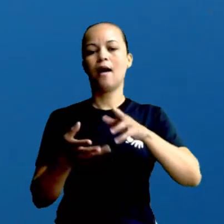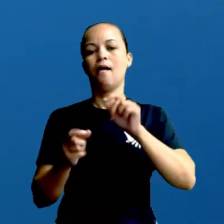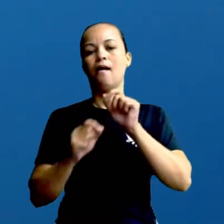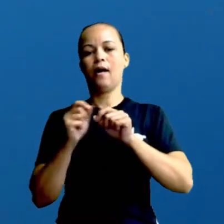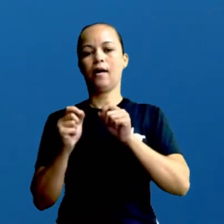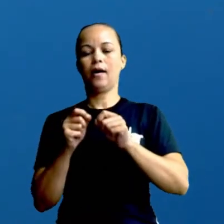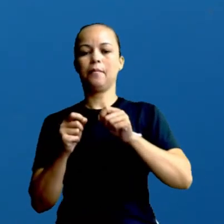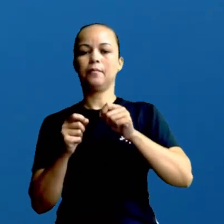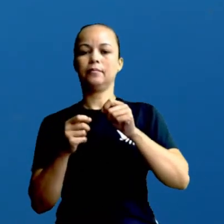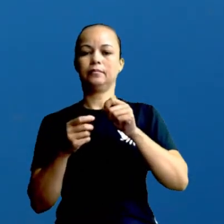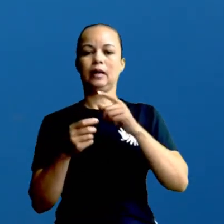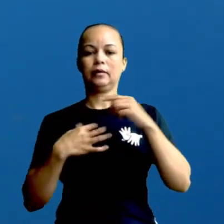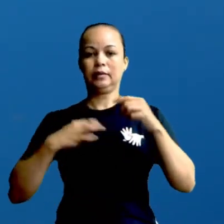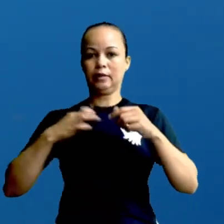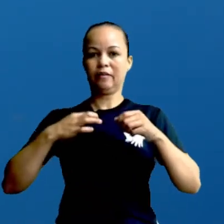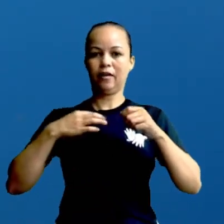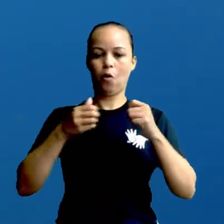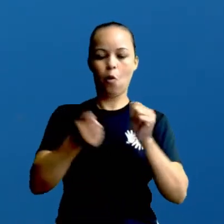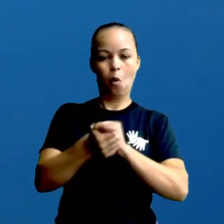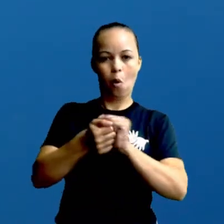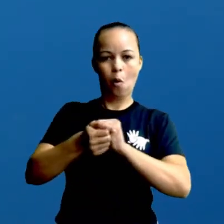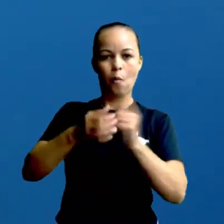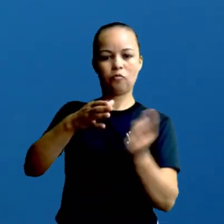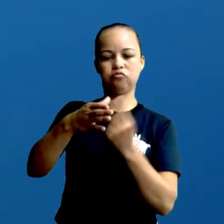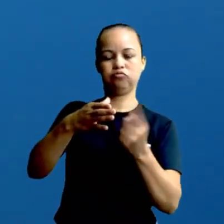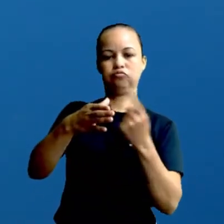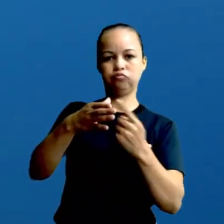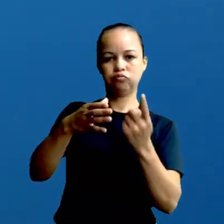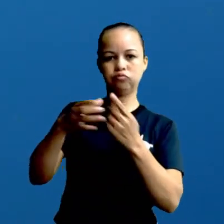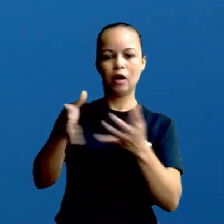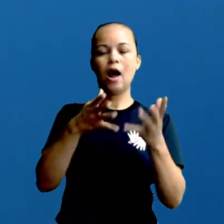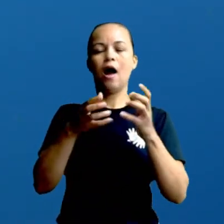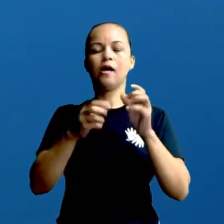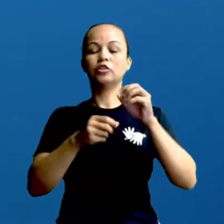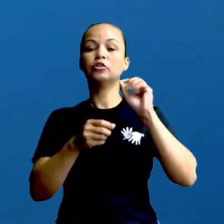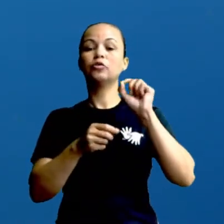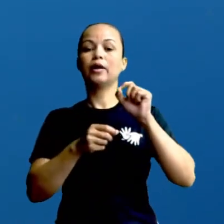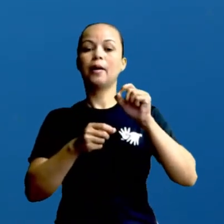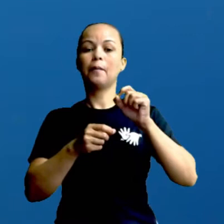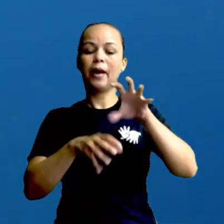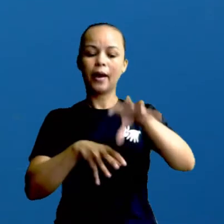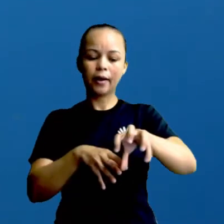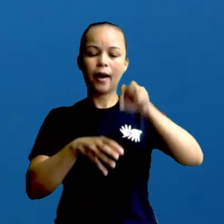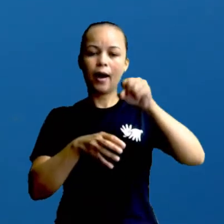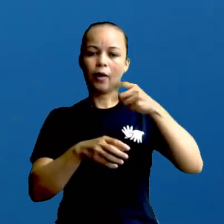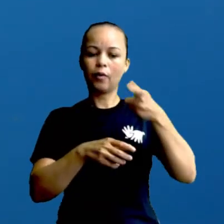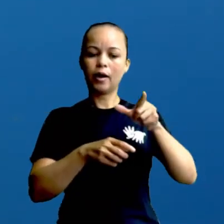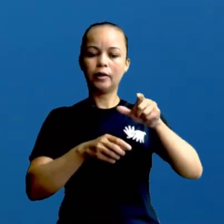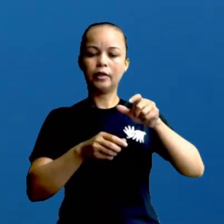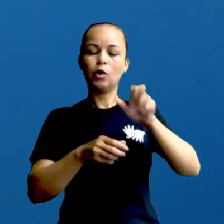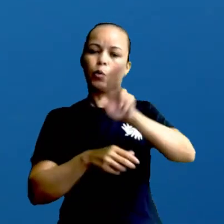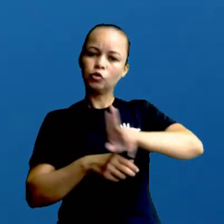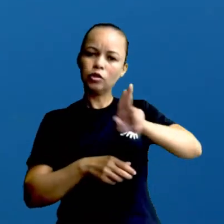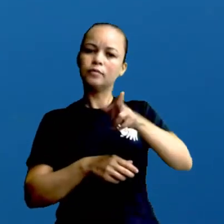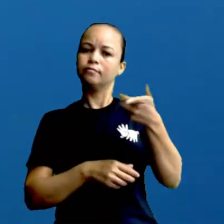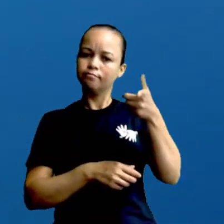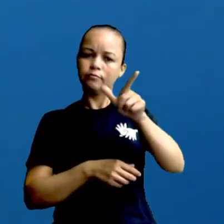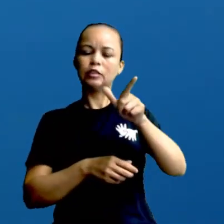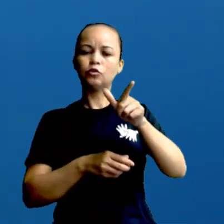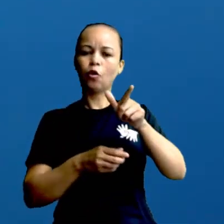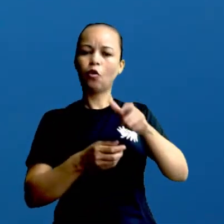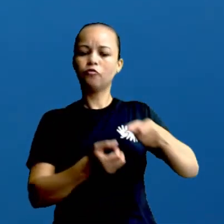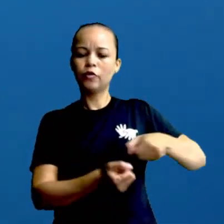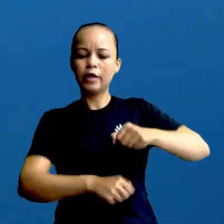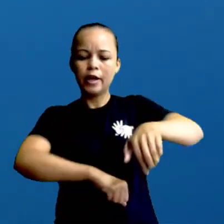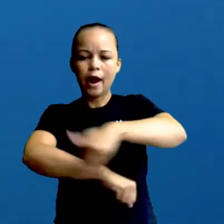essa água que ela é, né, retirada da máquina, a gente possa guardar para lavar as calçadas, que a gente possa reutilizar, né?